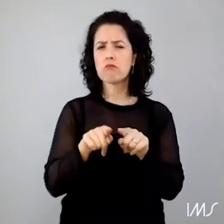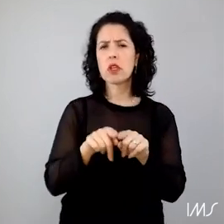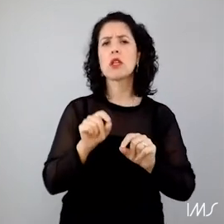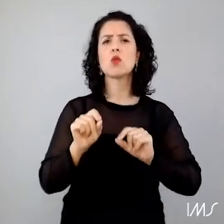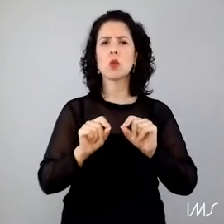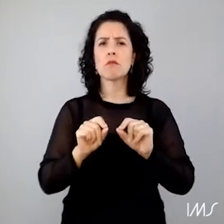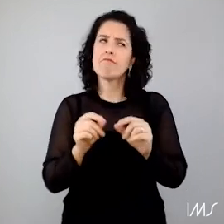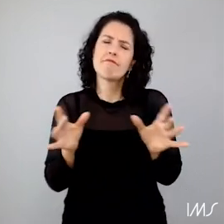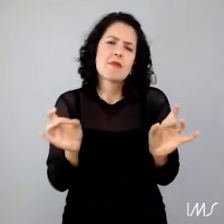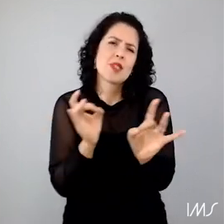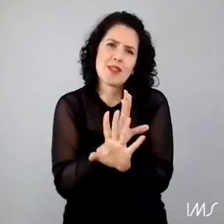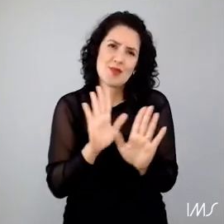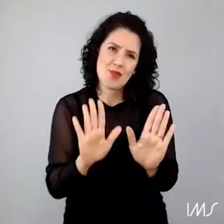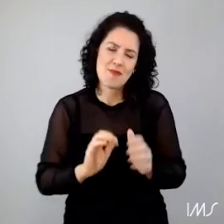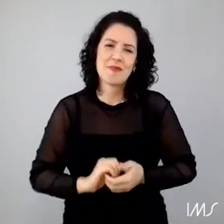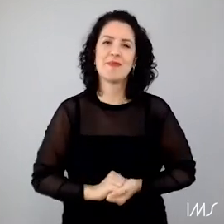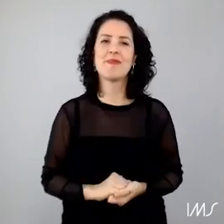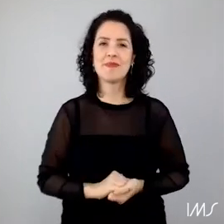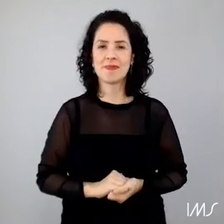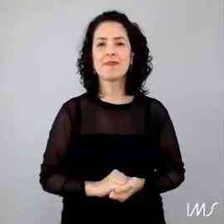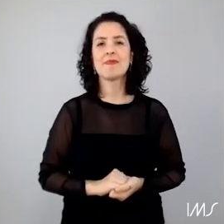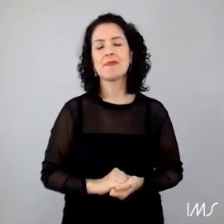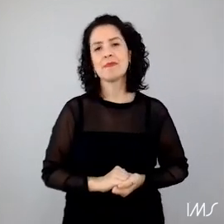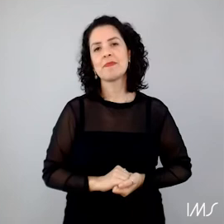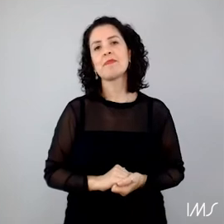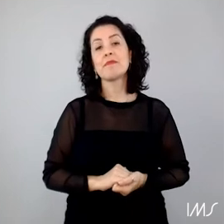e acho que é isso.